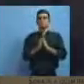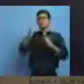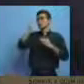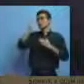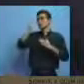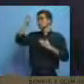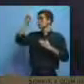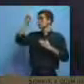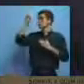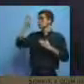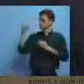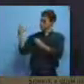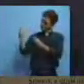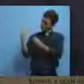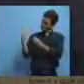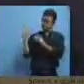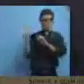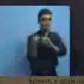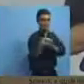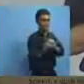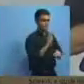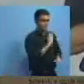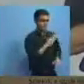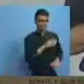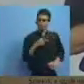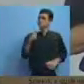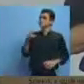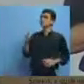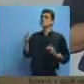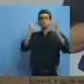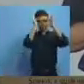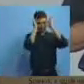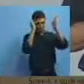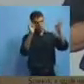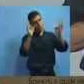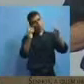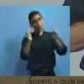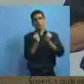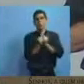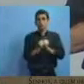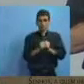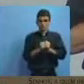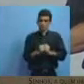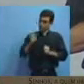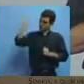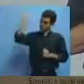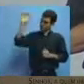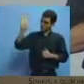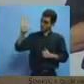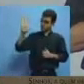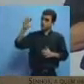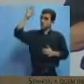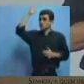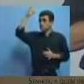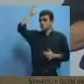Deus, que instruístes os corações dos vossos fiéis, com a luz do Espírito